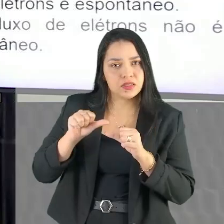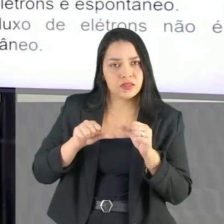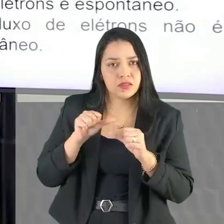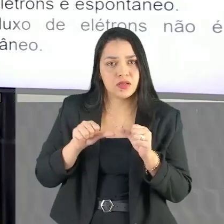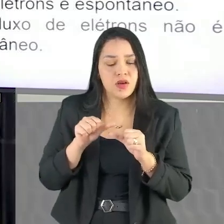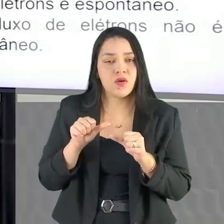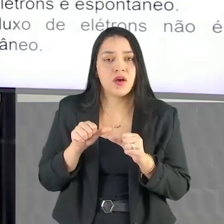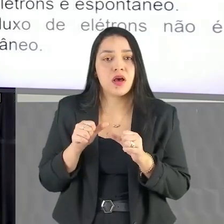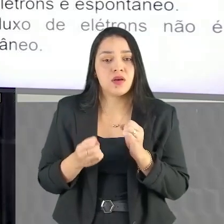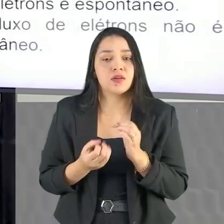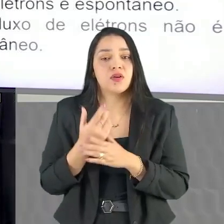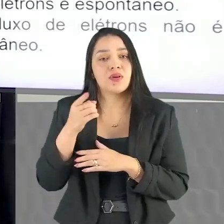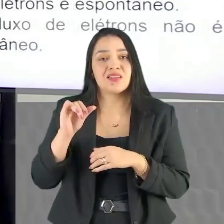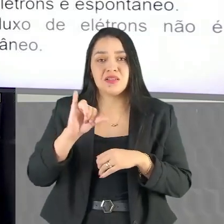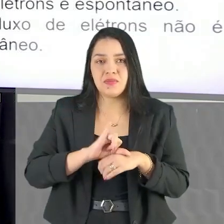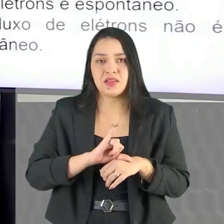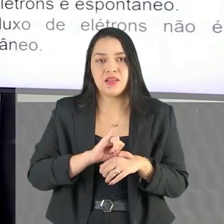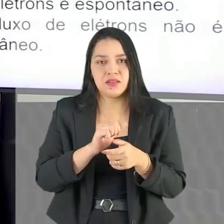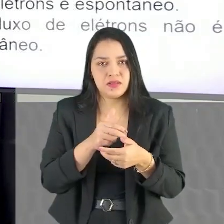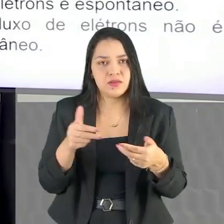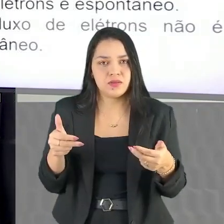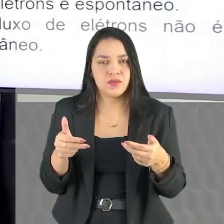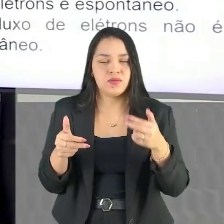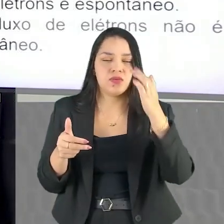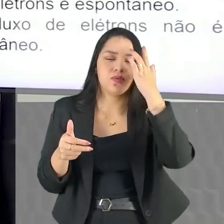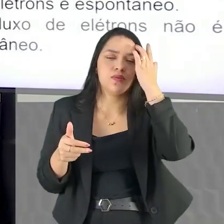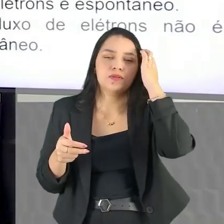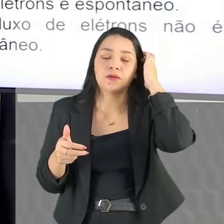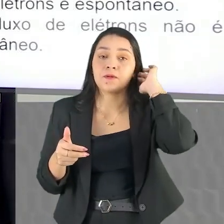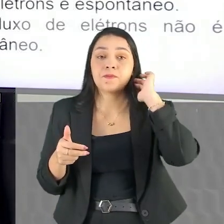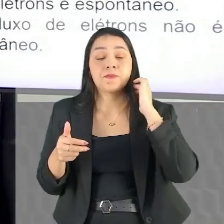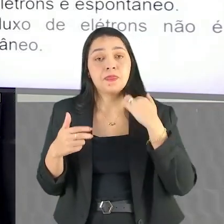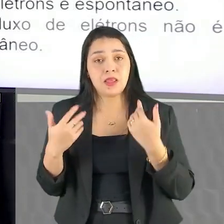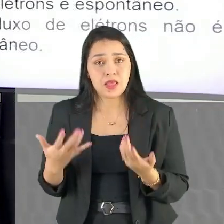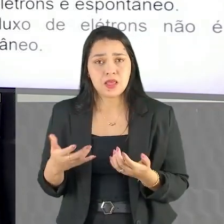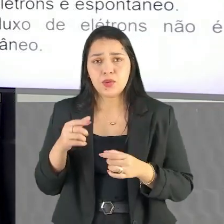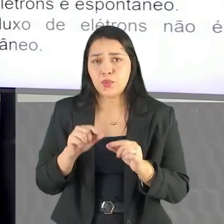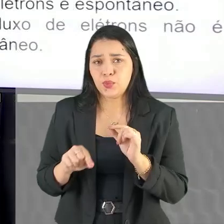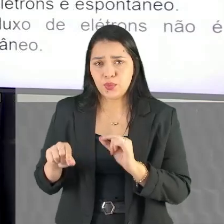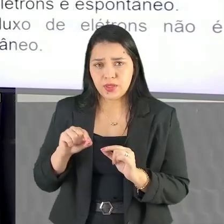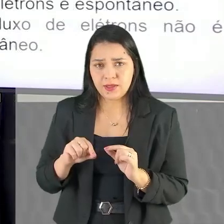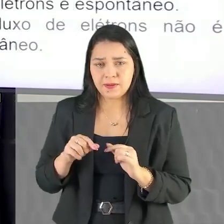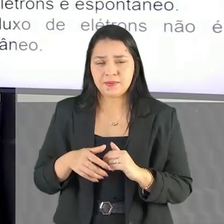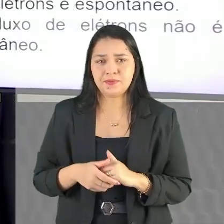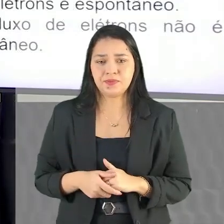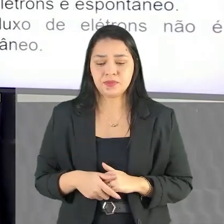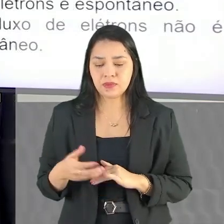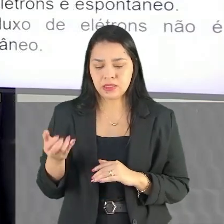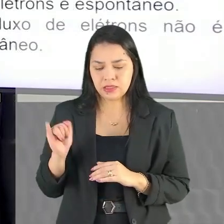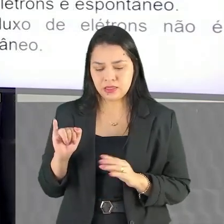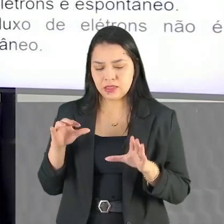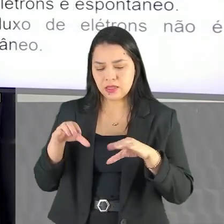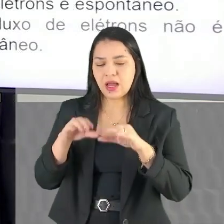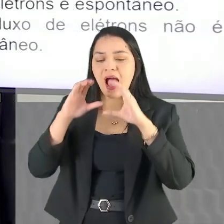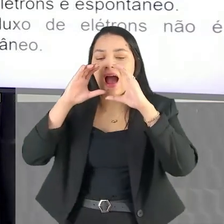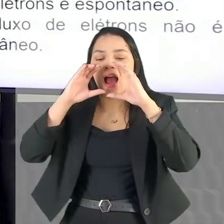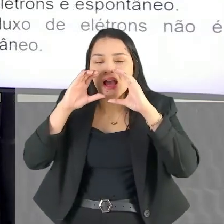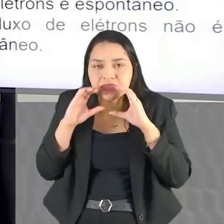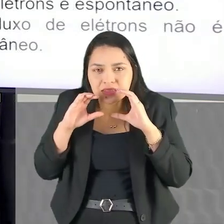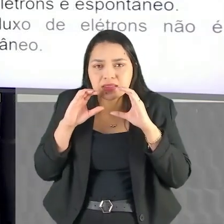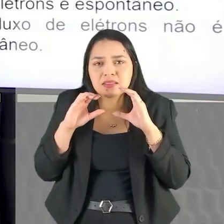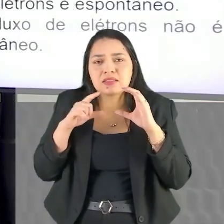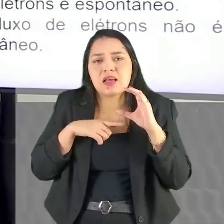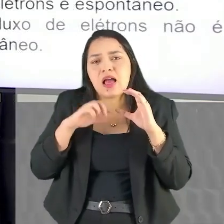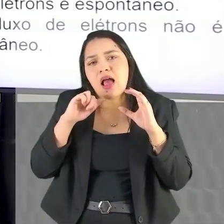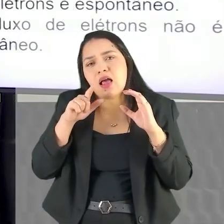ela era feita com esses metais, com essas ligas, na verdade. Então, se dermos uma mordida em um